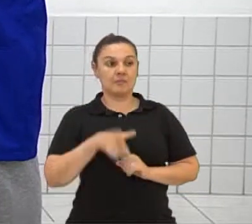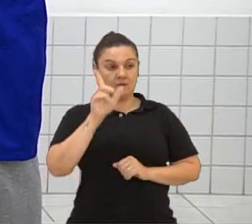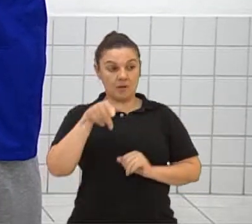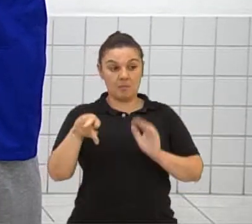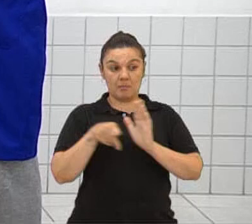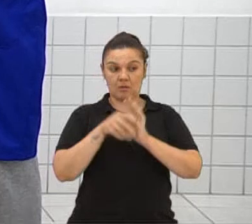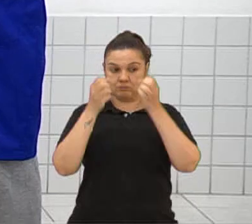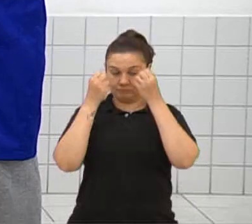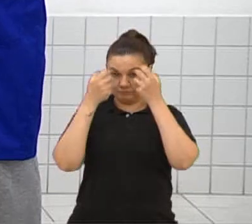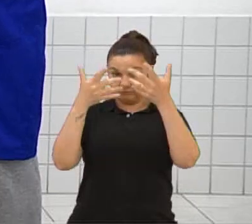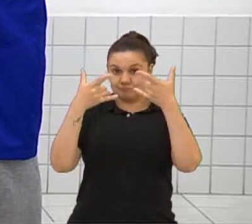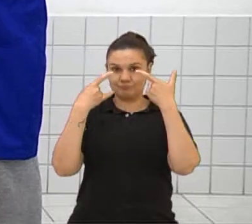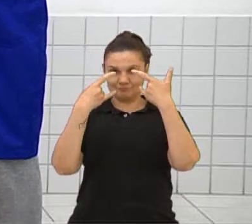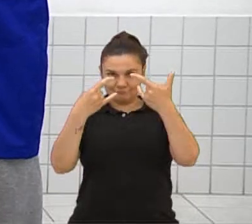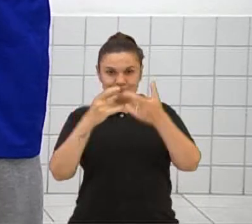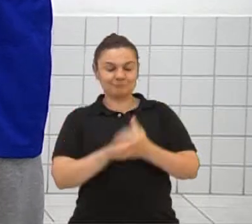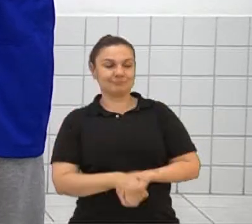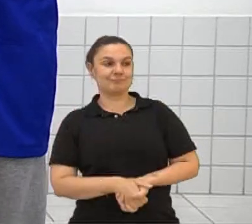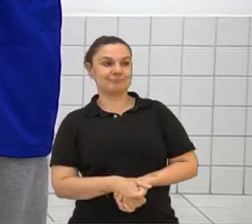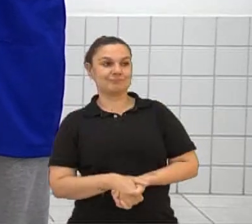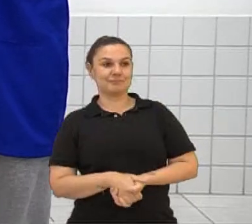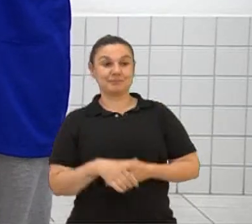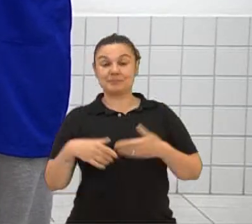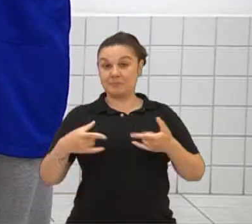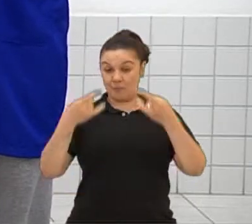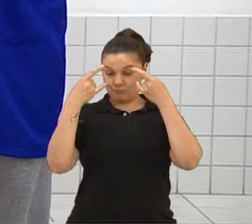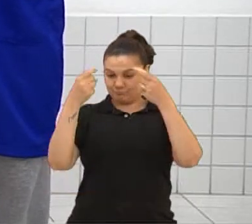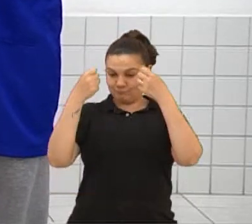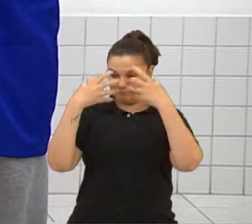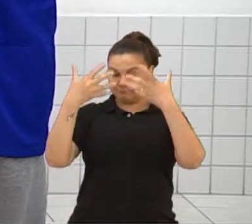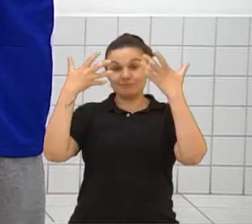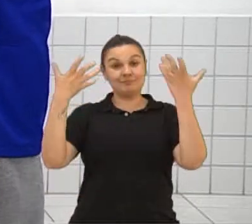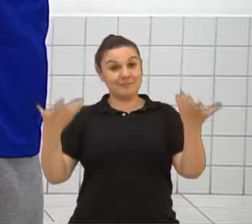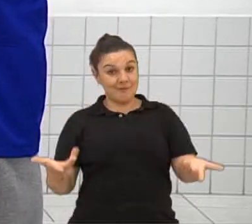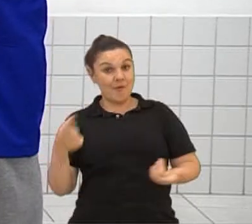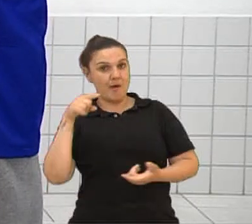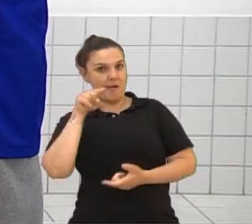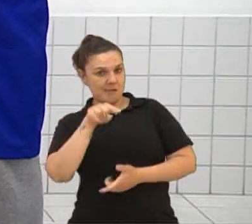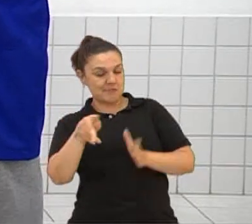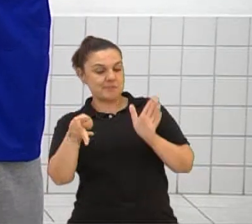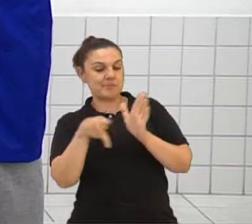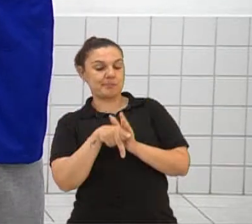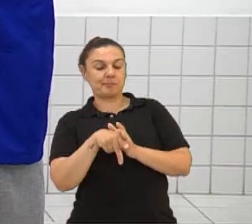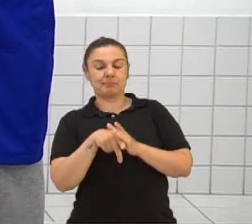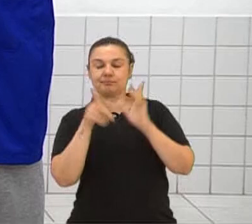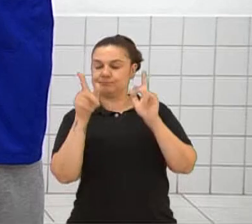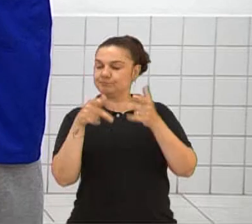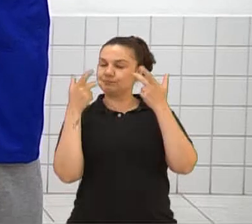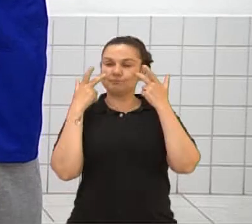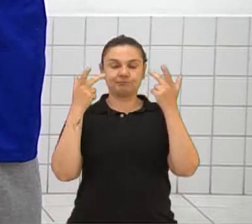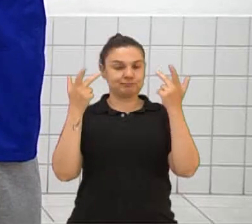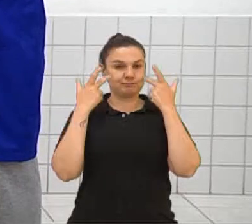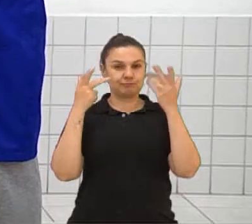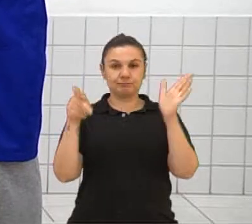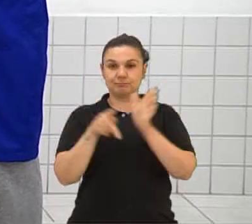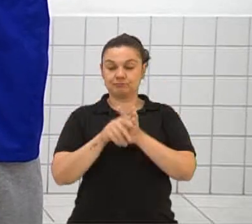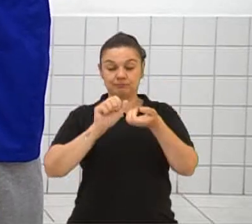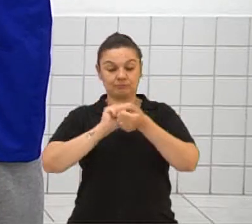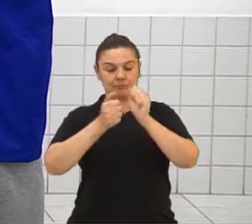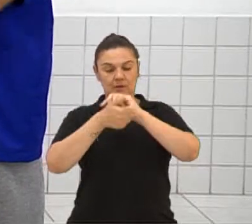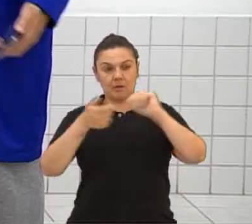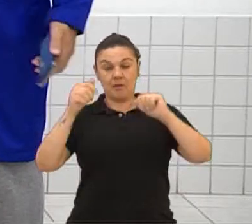serem espetacularizados, né, de terem se tornado espetáculos. Então, esse é um fenômeno muito comum nos